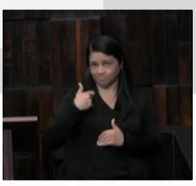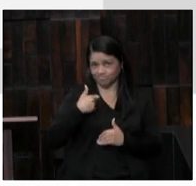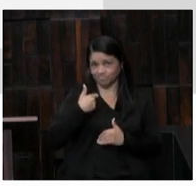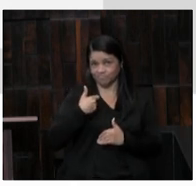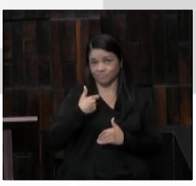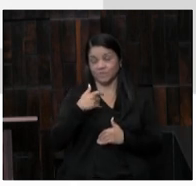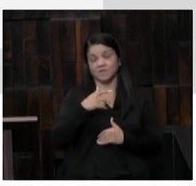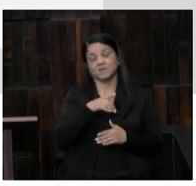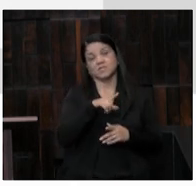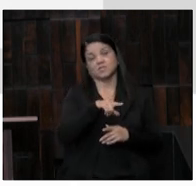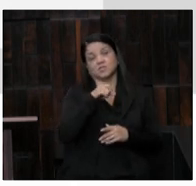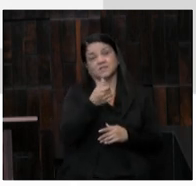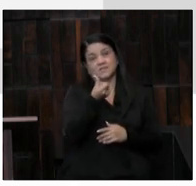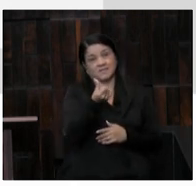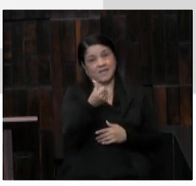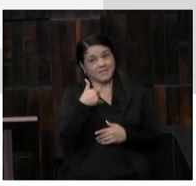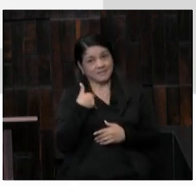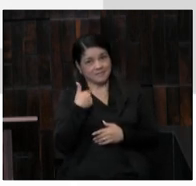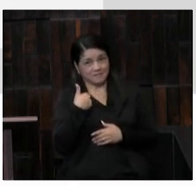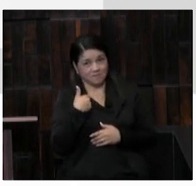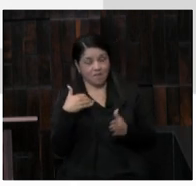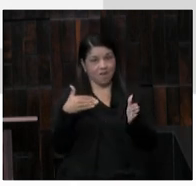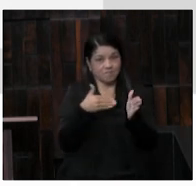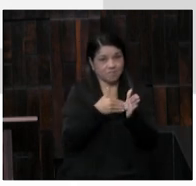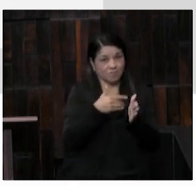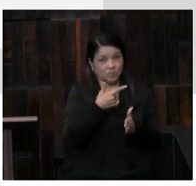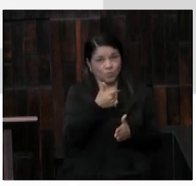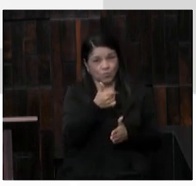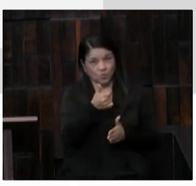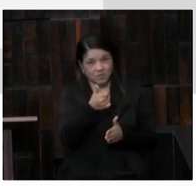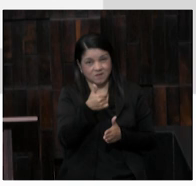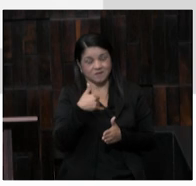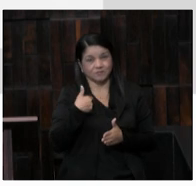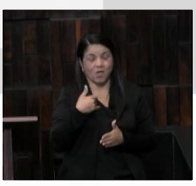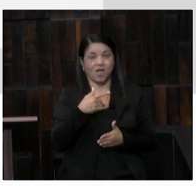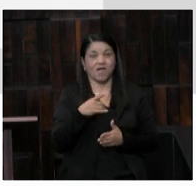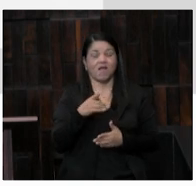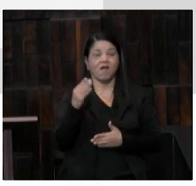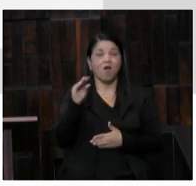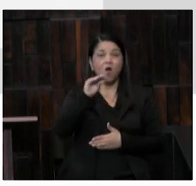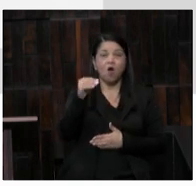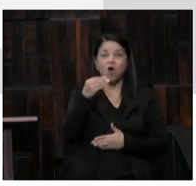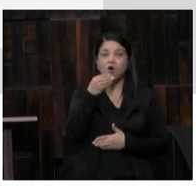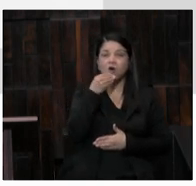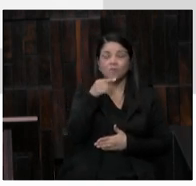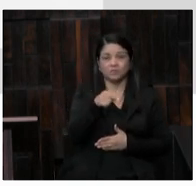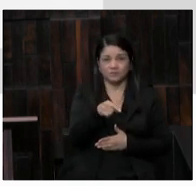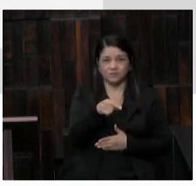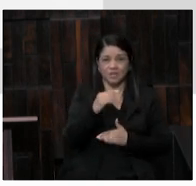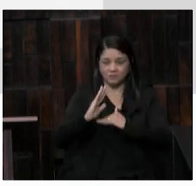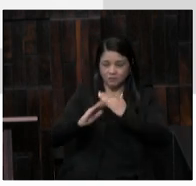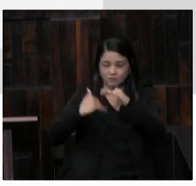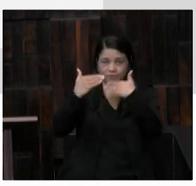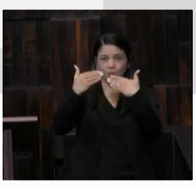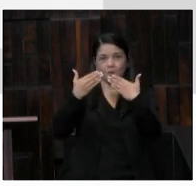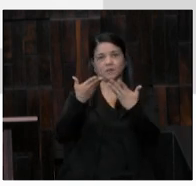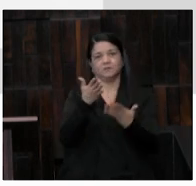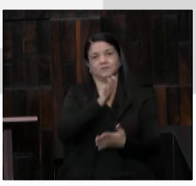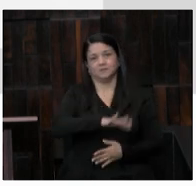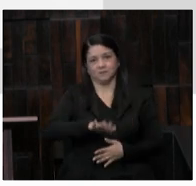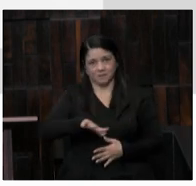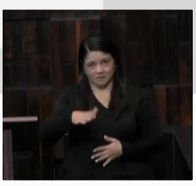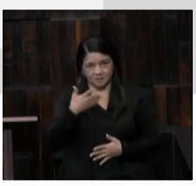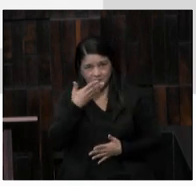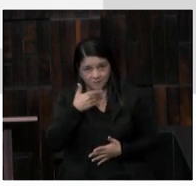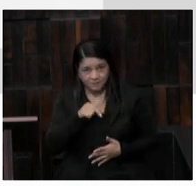crianças de 6 a 12 anos porque é a última janela grande de oportunidade do desenvolvimento infantil, e a gente entende que,